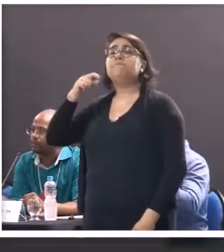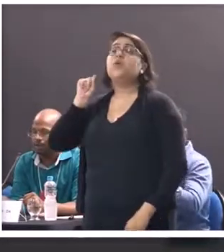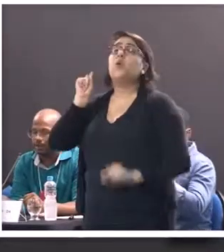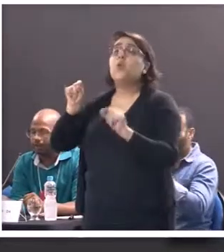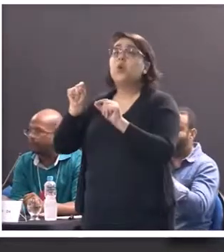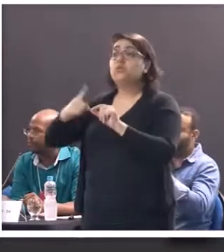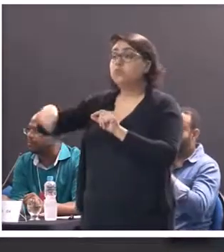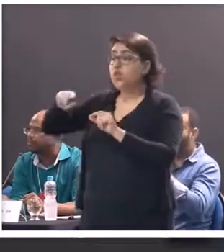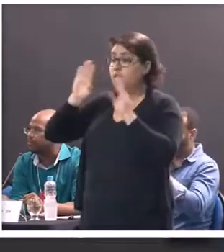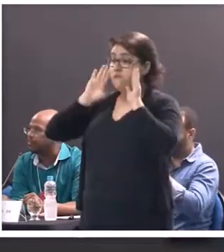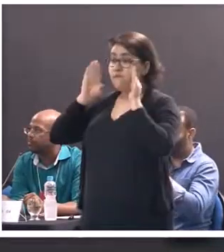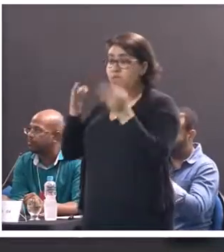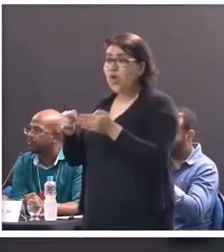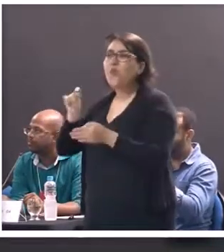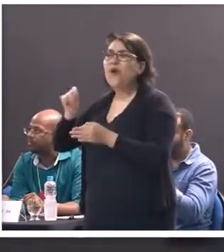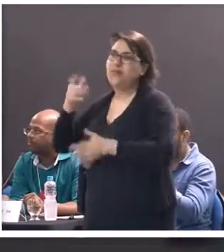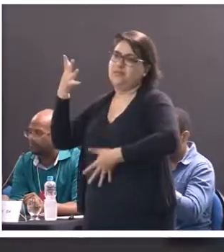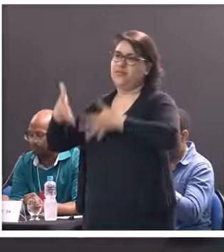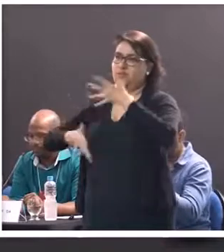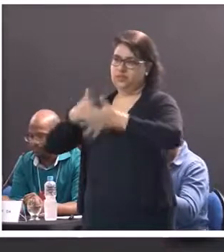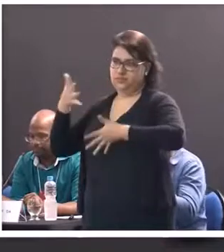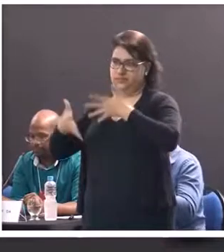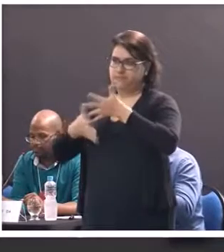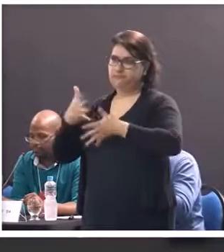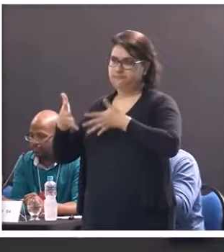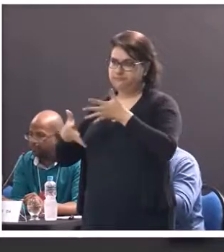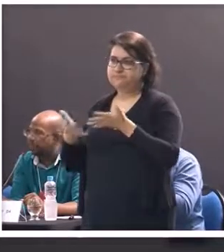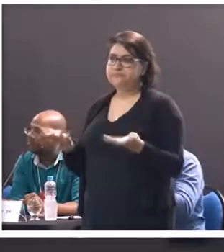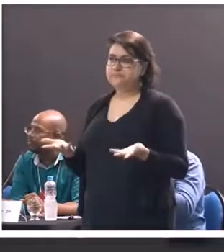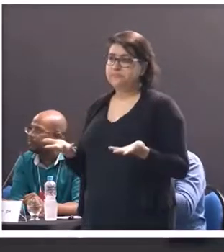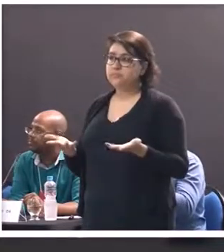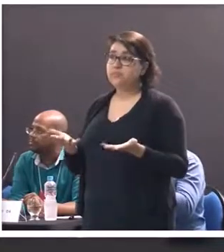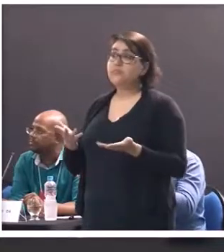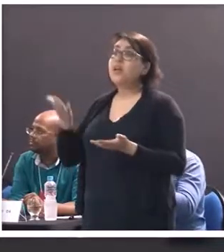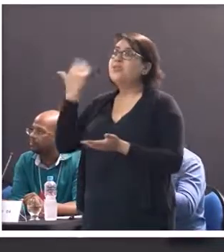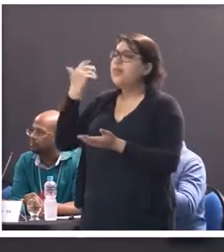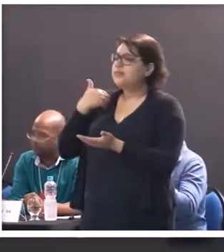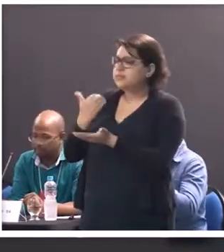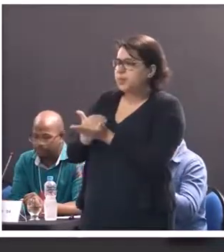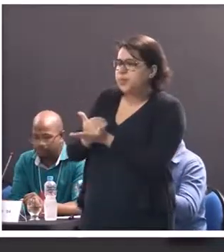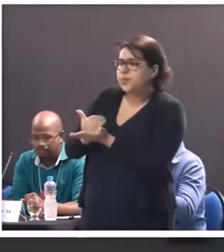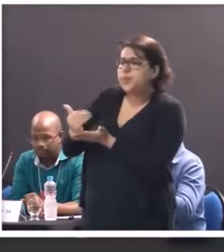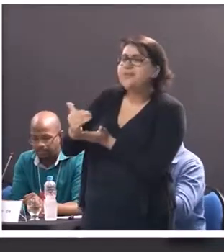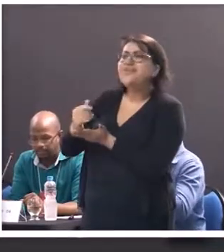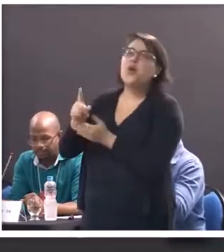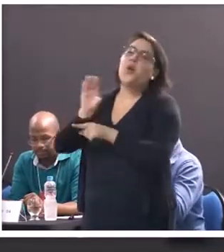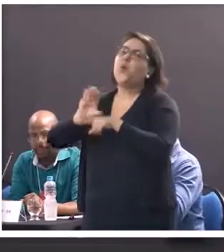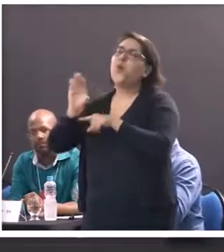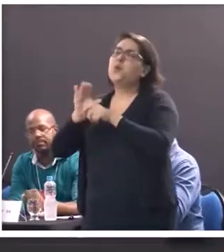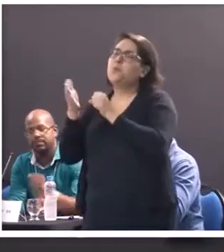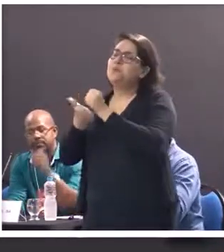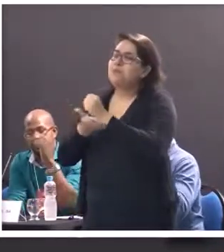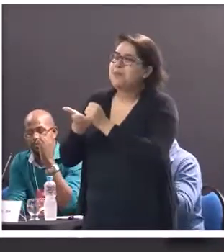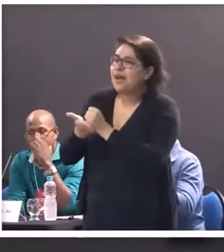aqui o nosso foco é a língua de sinais, é a área da língua de sinais. Desde quando nós ingressamos no curso básico, no